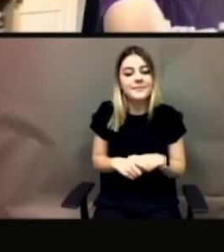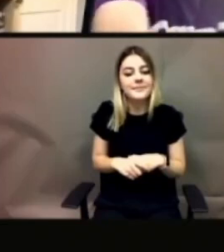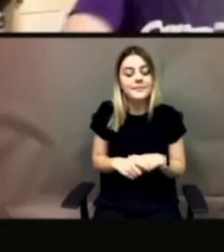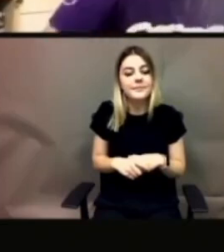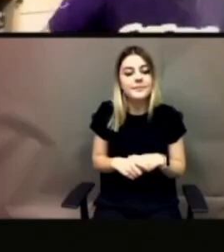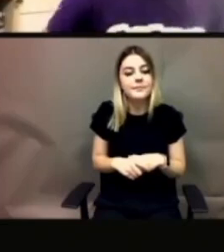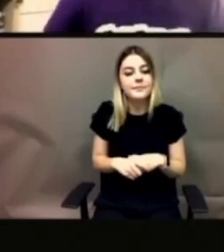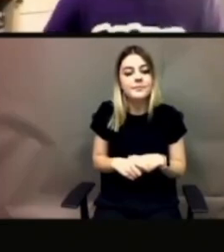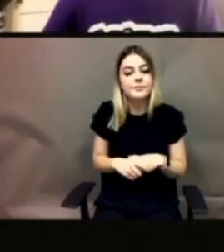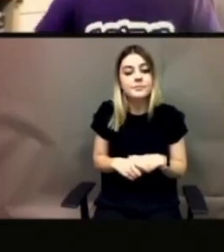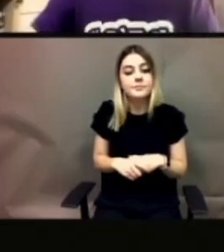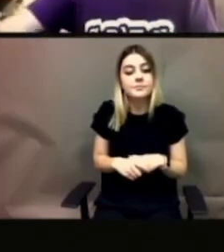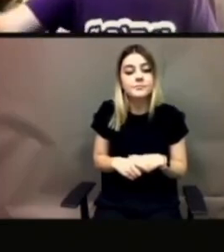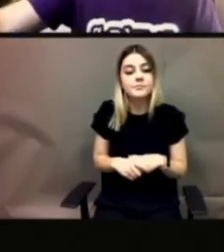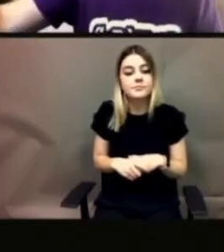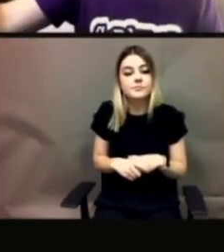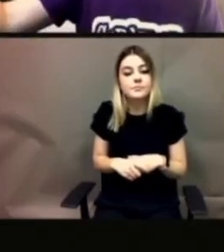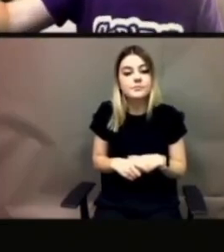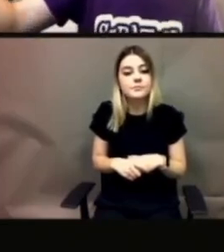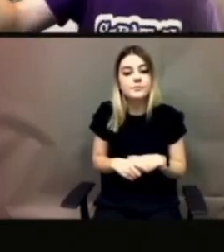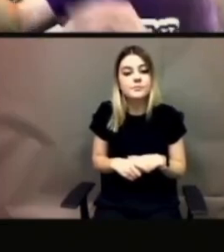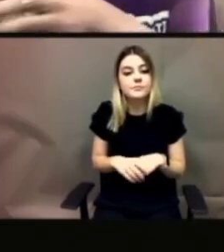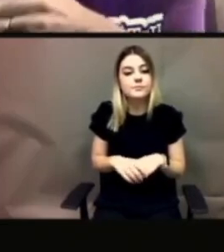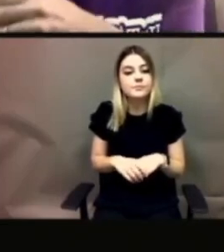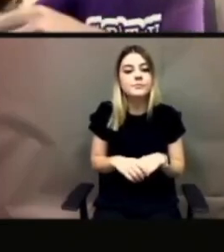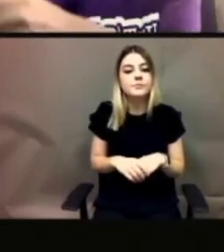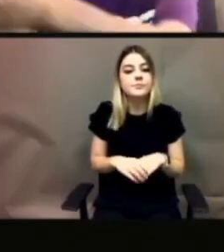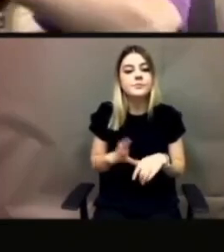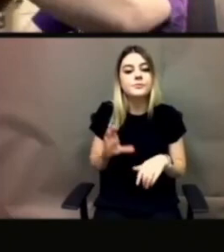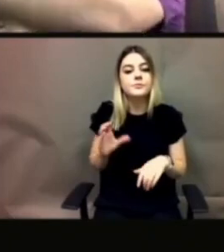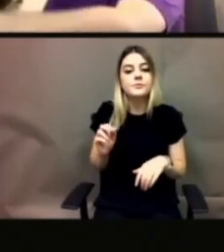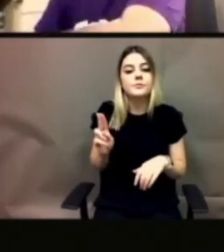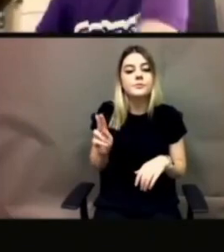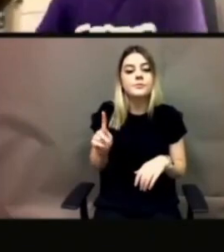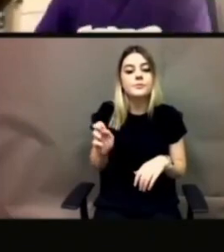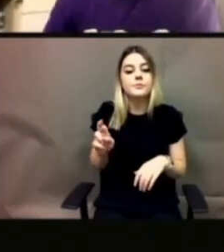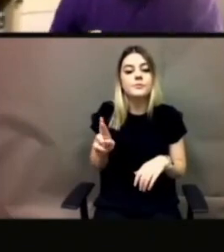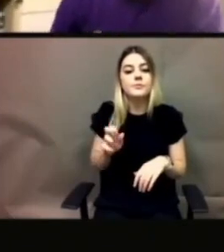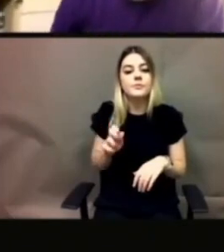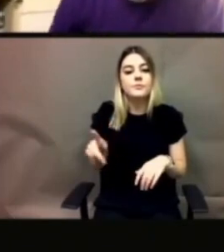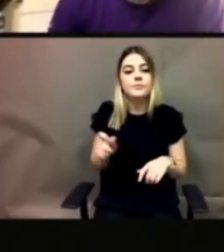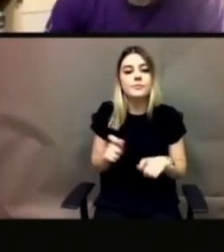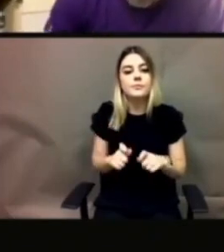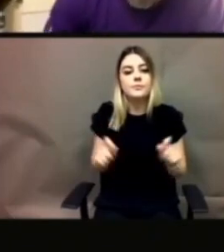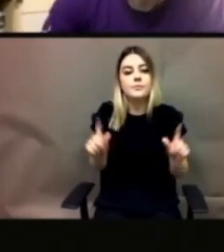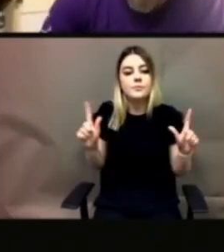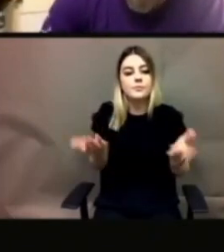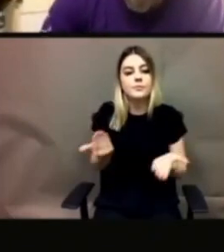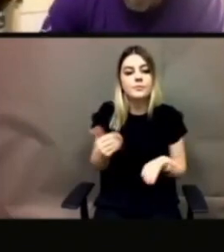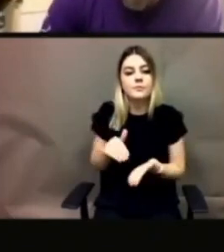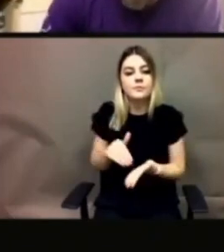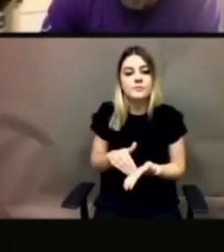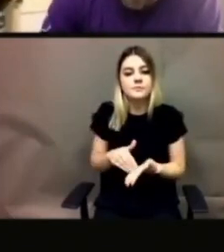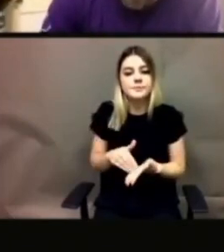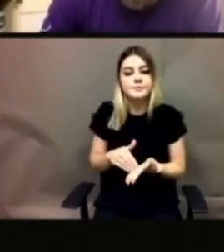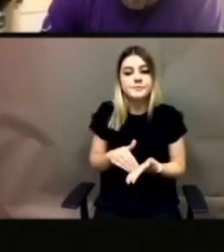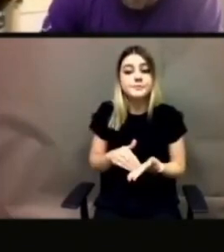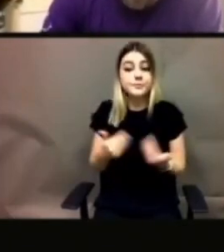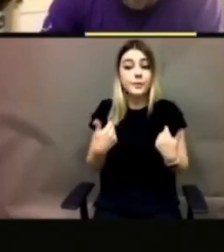Então, eu mostrando tudo aqui para vocês. Vamos voltar, então, para o app do contador. Alguém mostrou